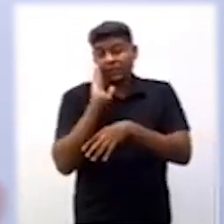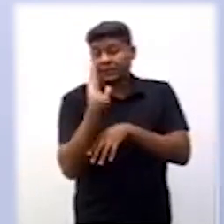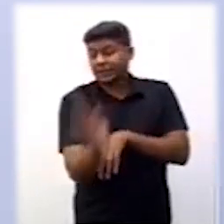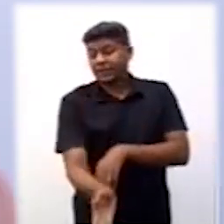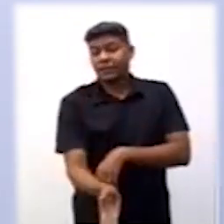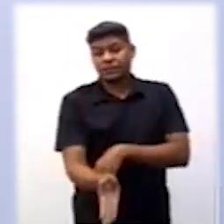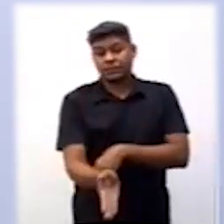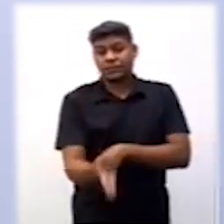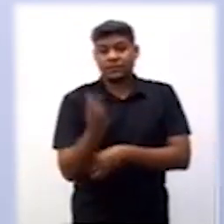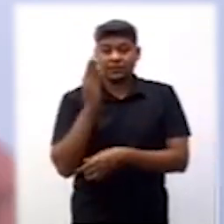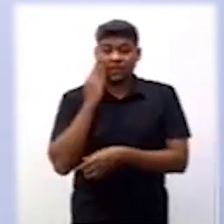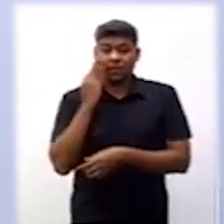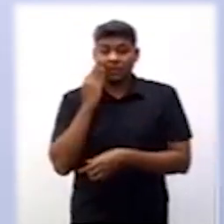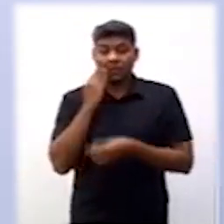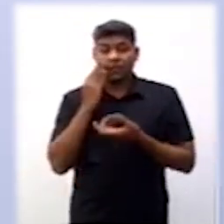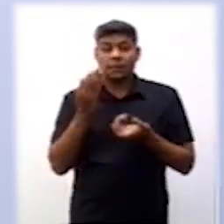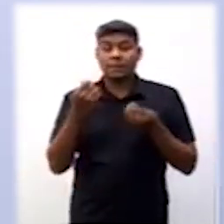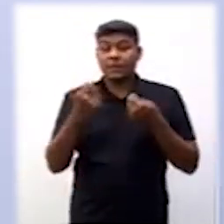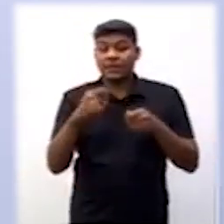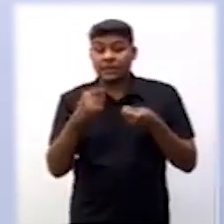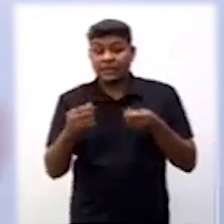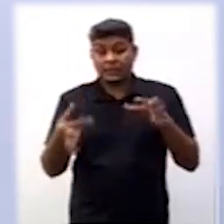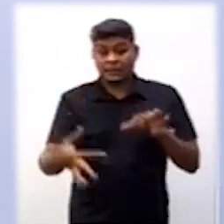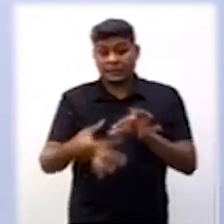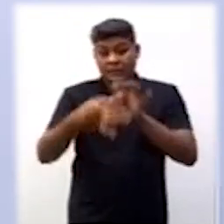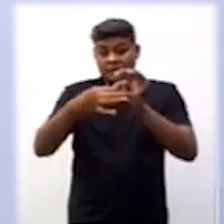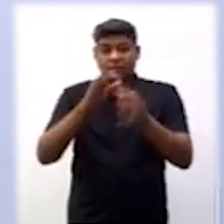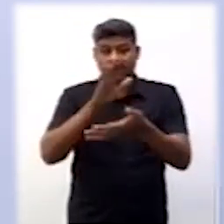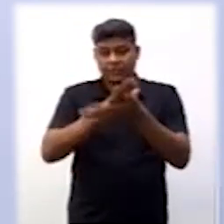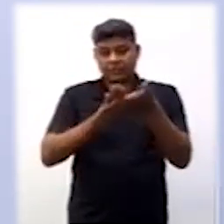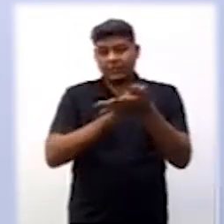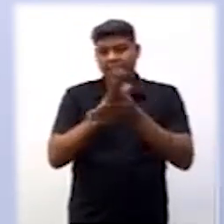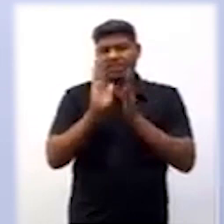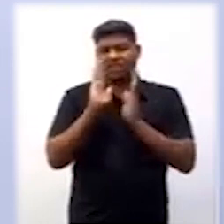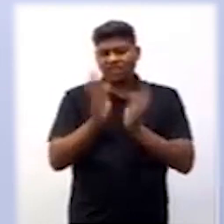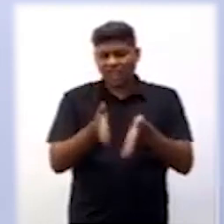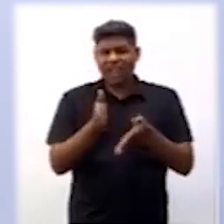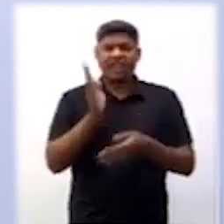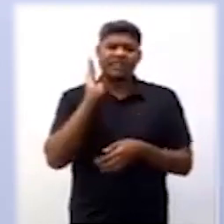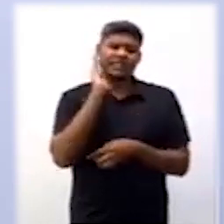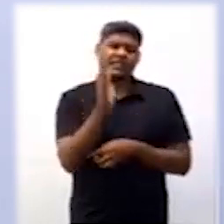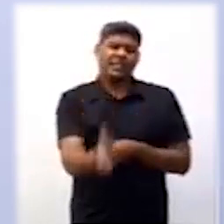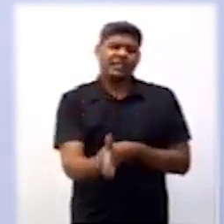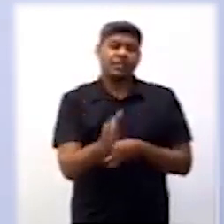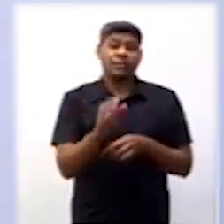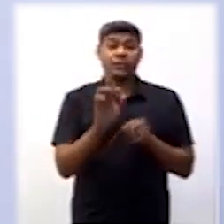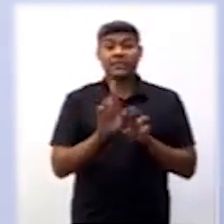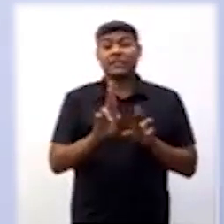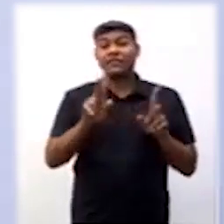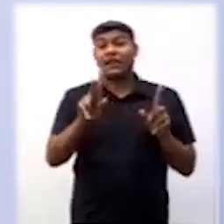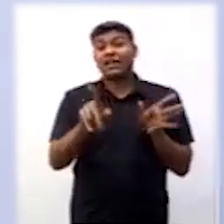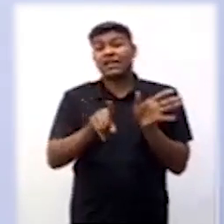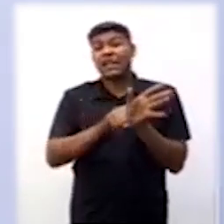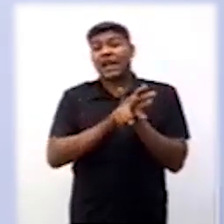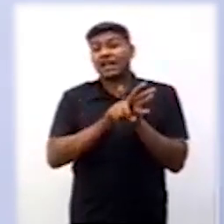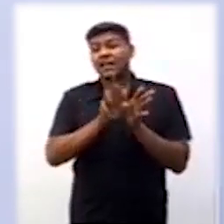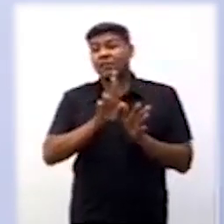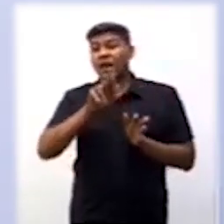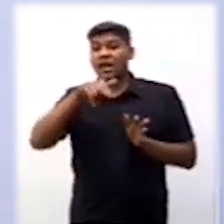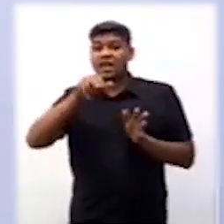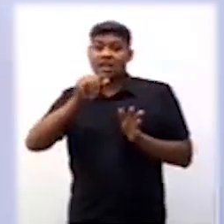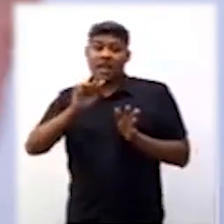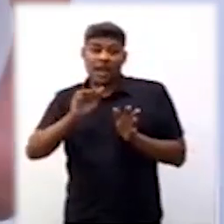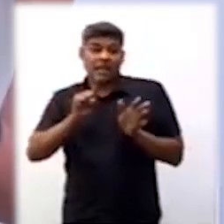diretamente. Então ele já produz, não precisa de intermediário, ele já produz proteína diretamente. No caso do negativo, no caso eu posso colocar aqui